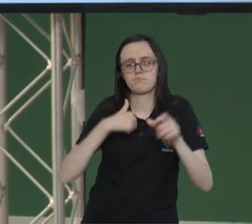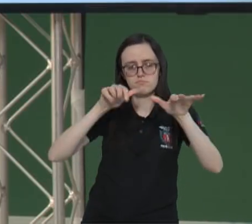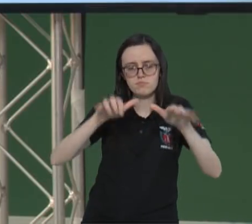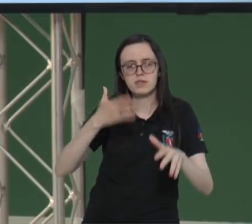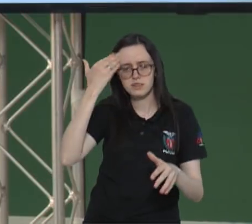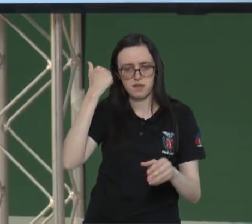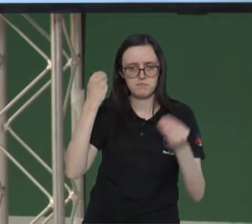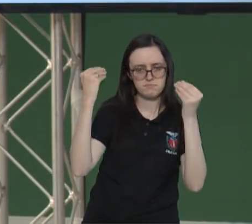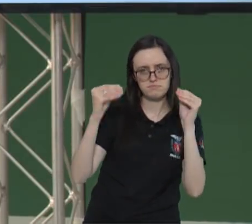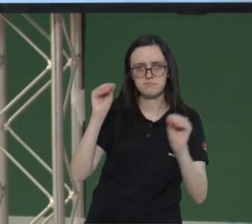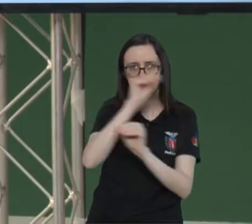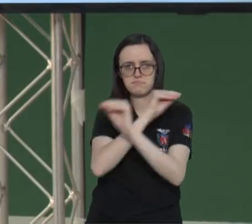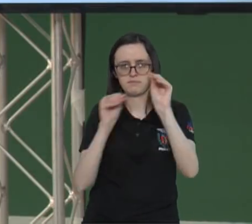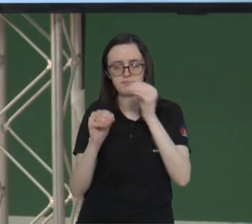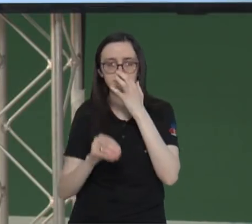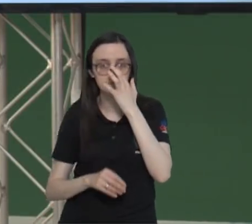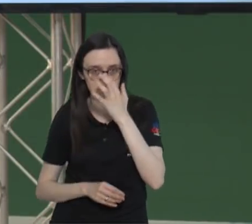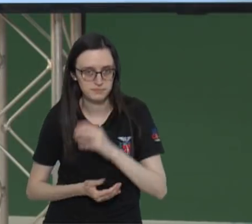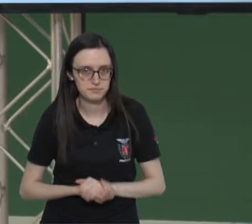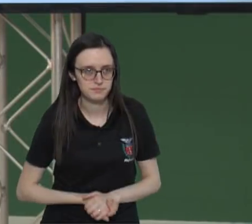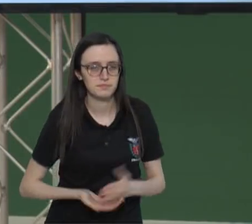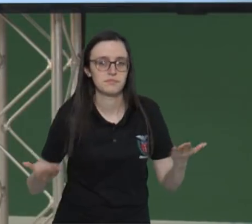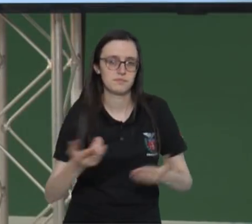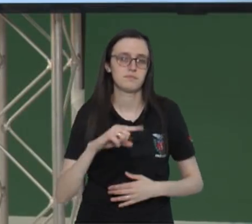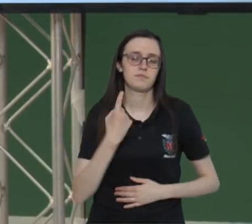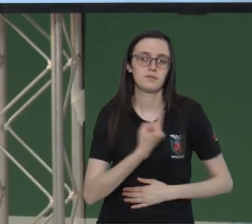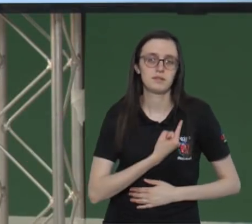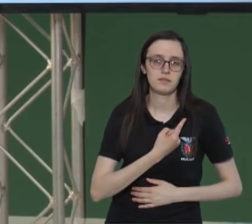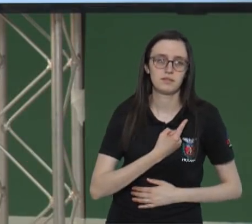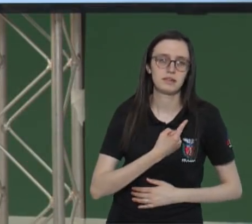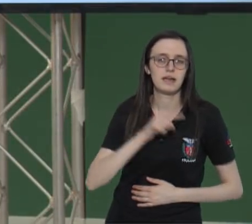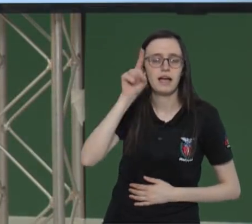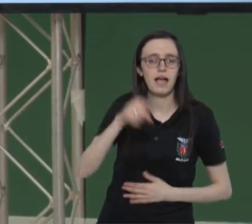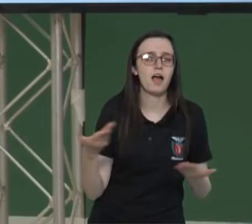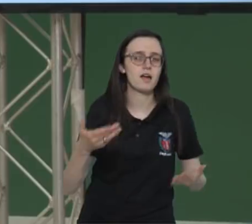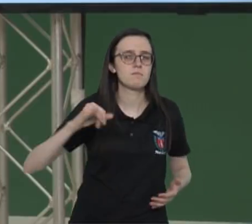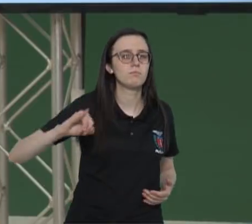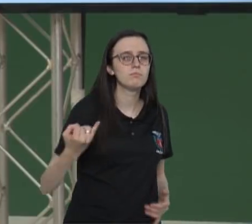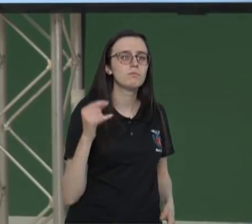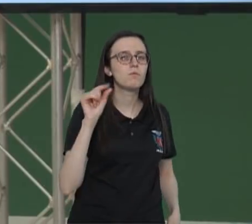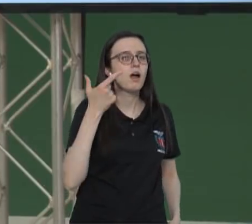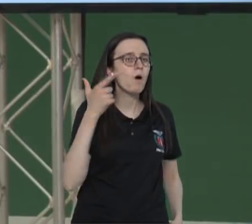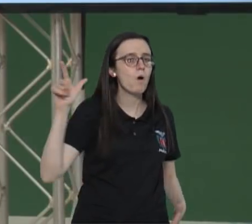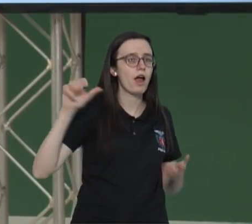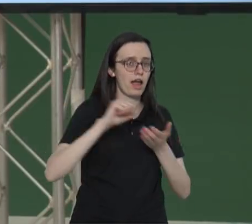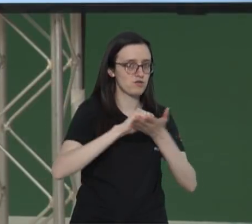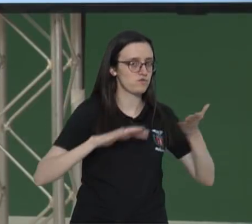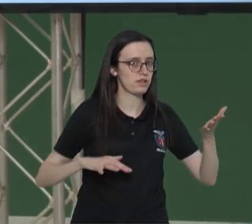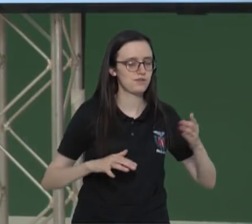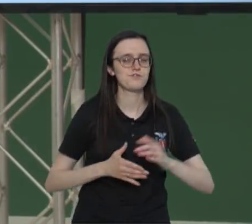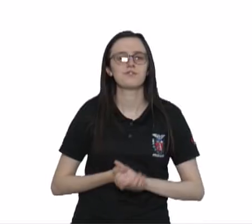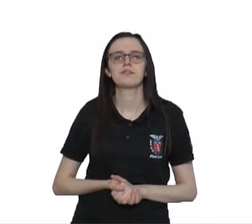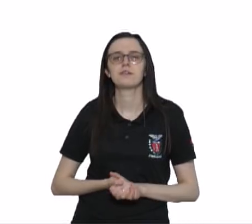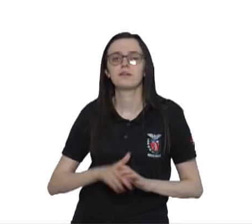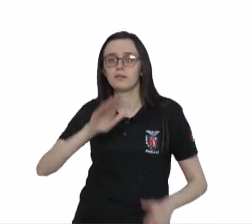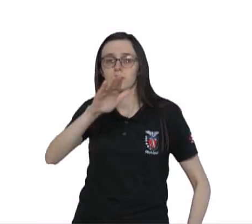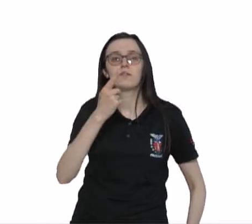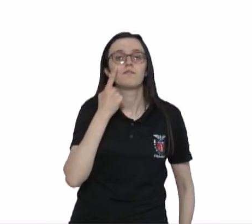lida com o classificado. Vamos fazer aqui um outro exercício.